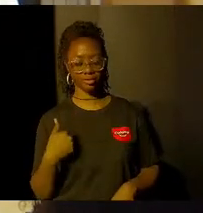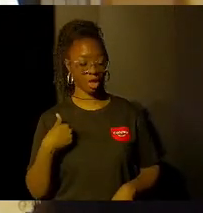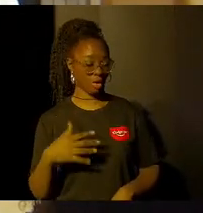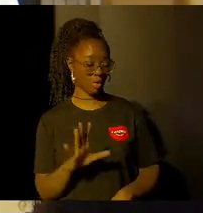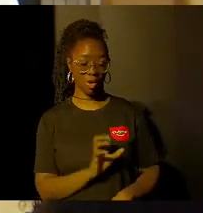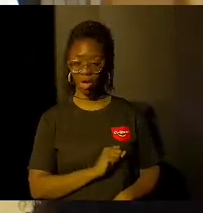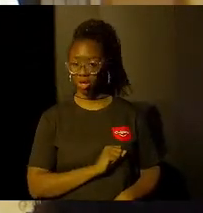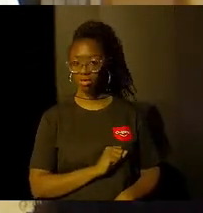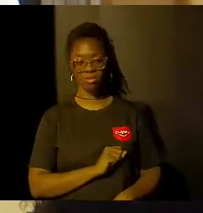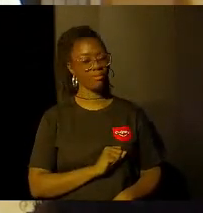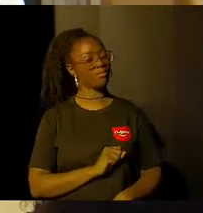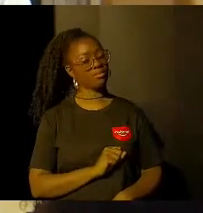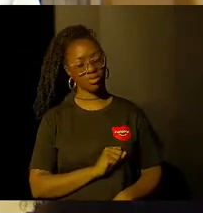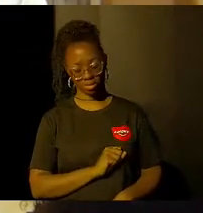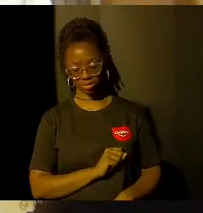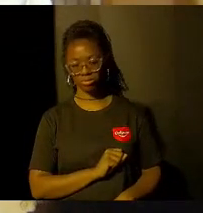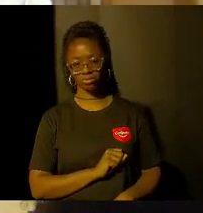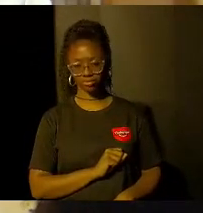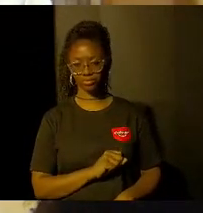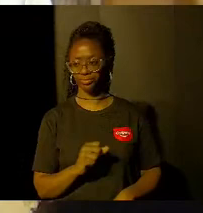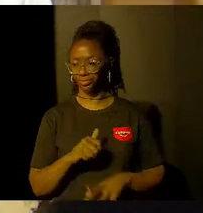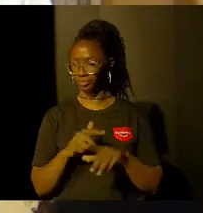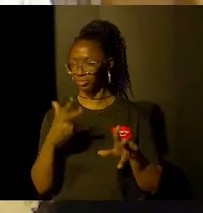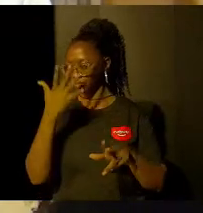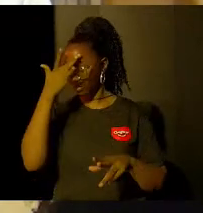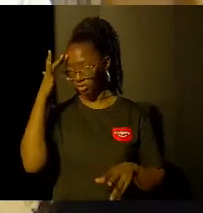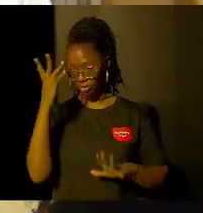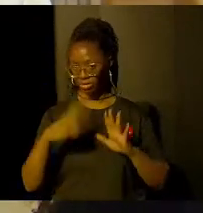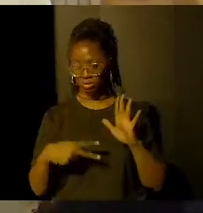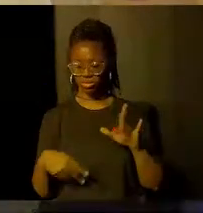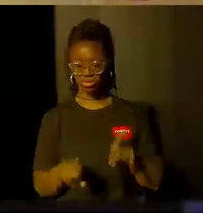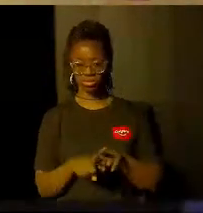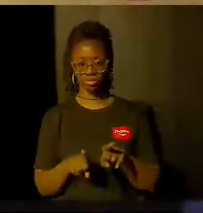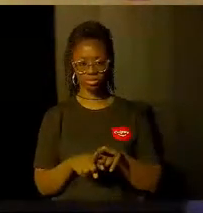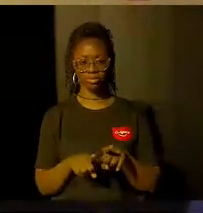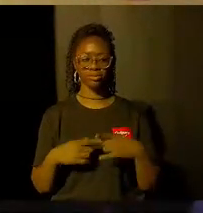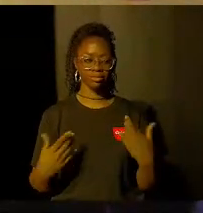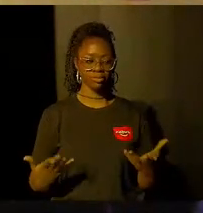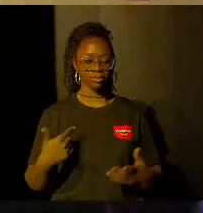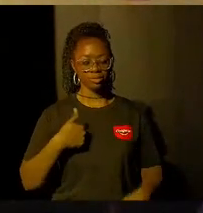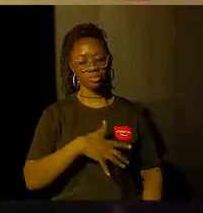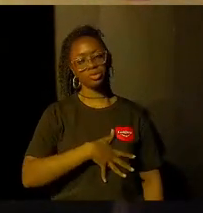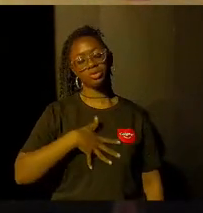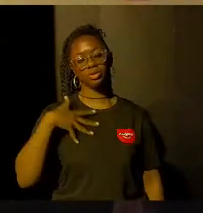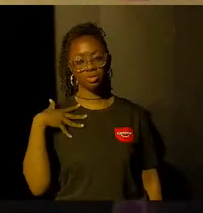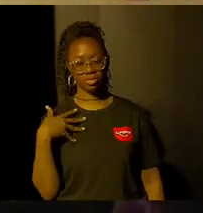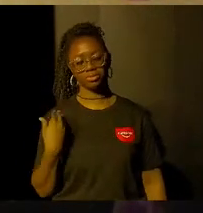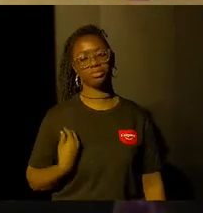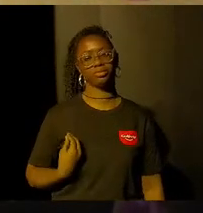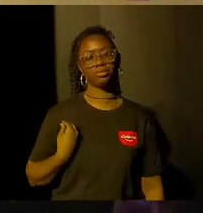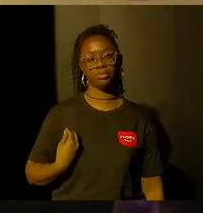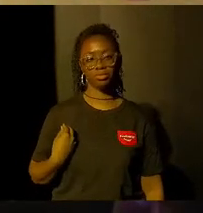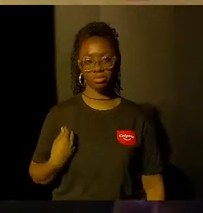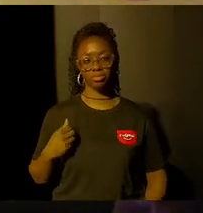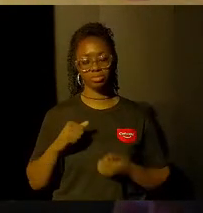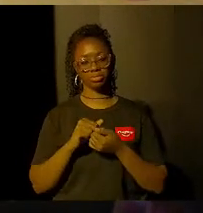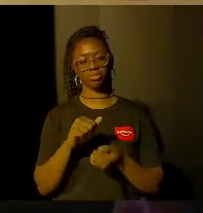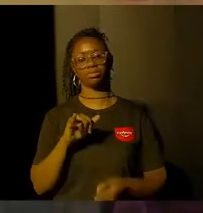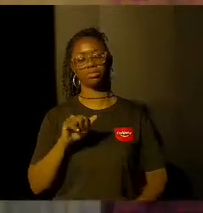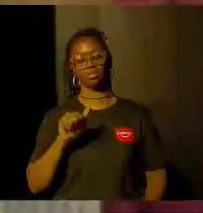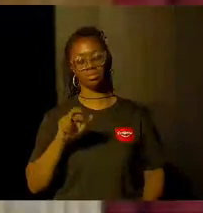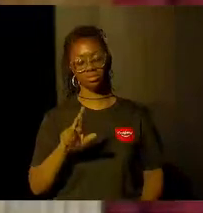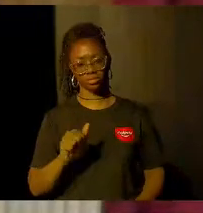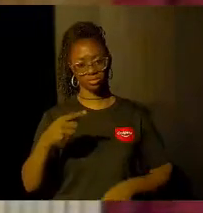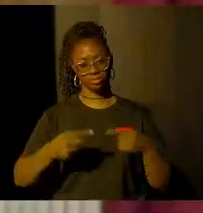amei essa dama bate boa é muita gente aqui deve ter lido também e tive a honra de participar com a Iara do debate